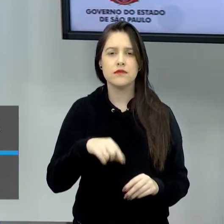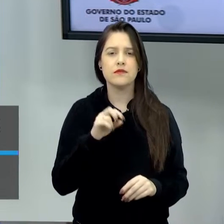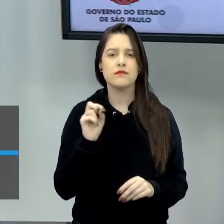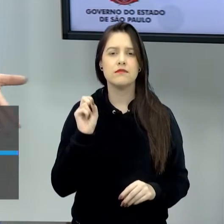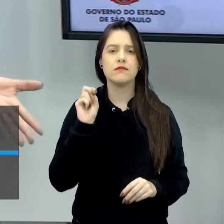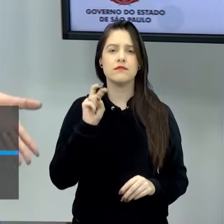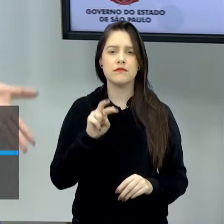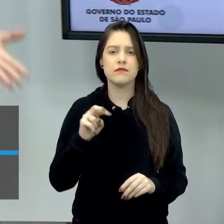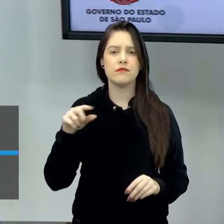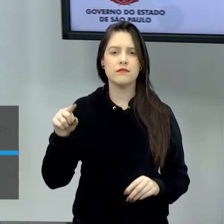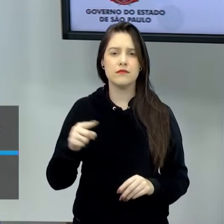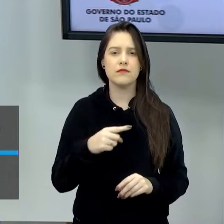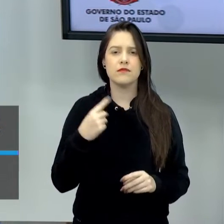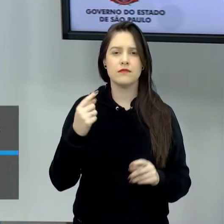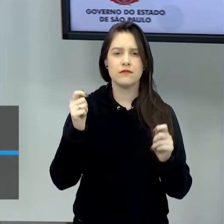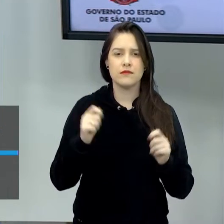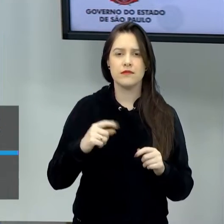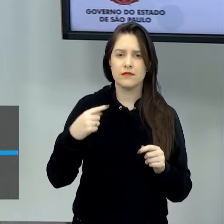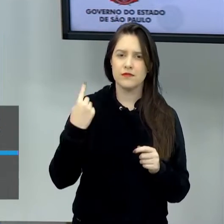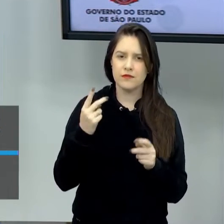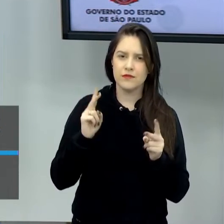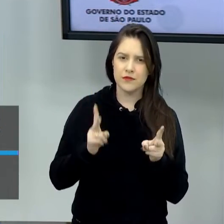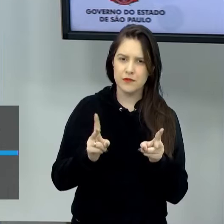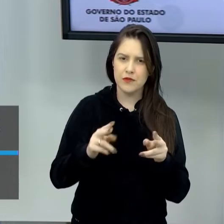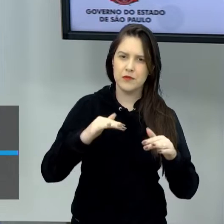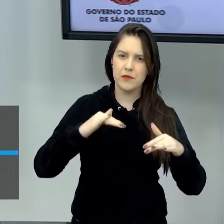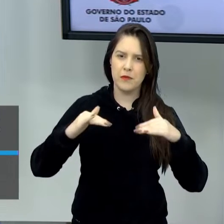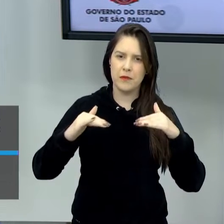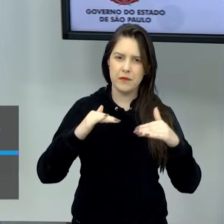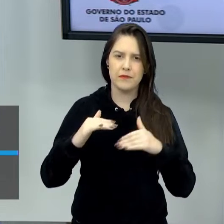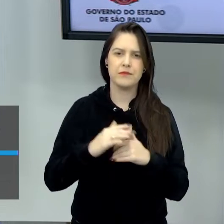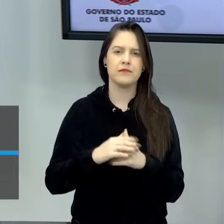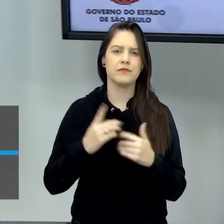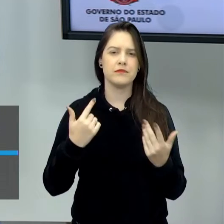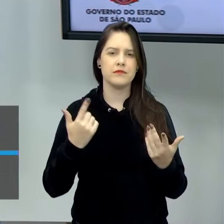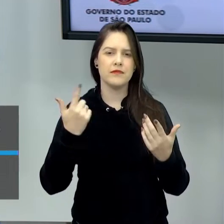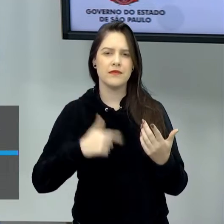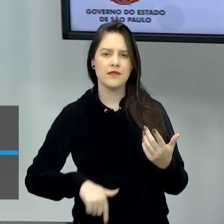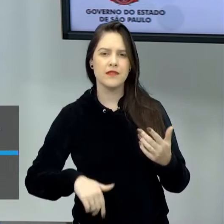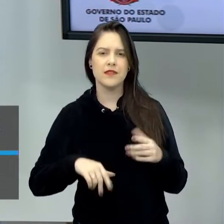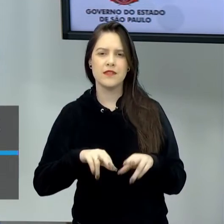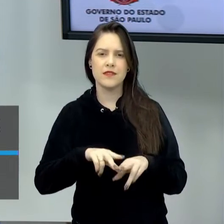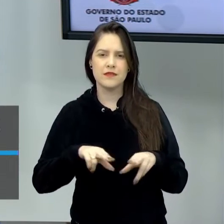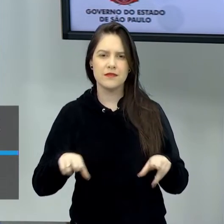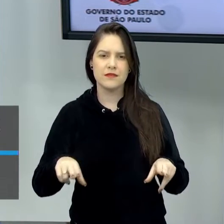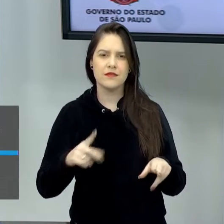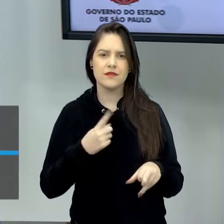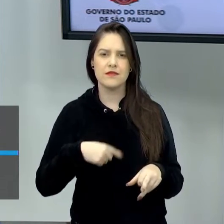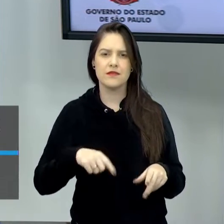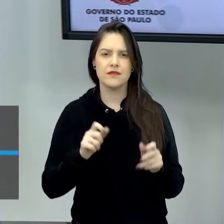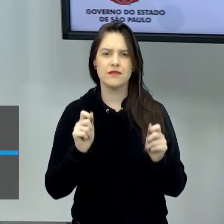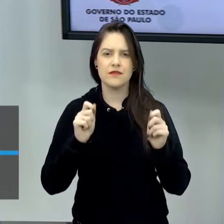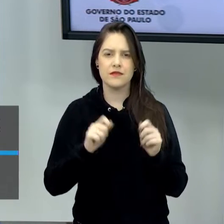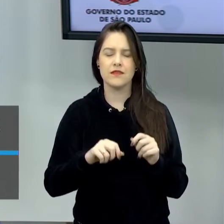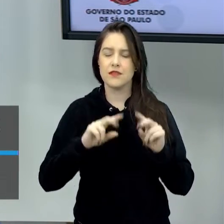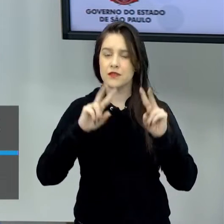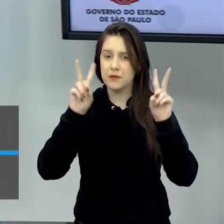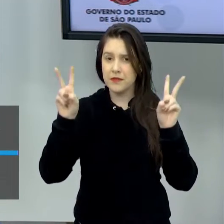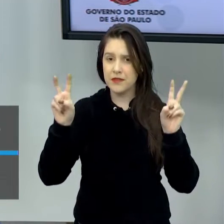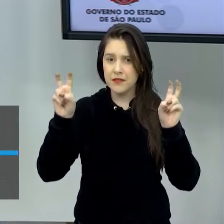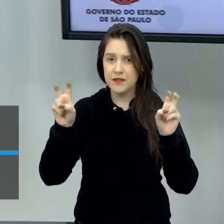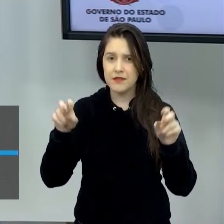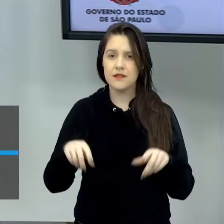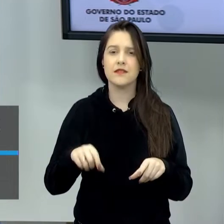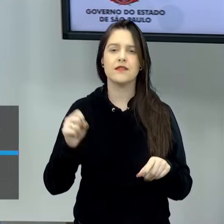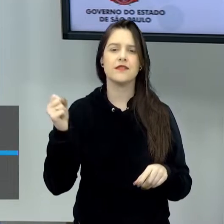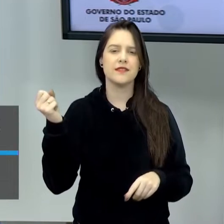vocês tratando do antipreconceito aí na escola. E aí você pensa, puxa, fazer isso numa aula de educação física? Sim,